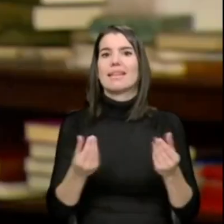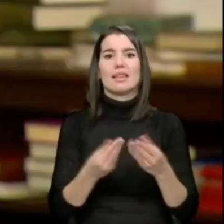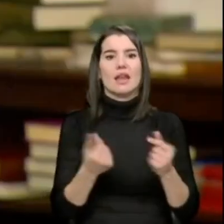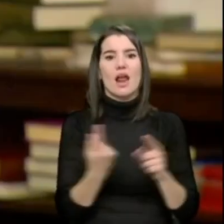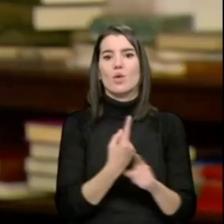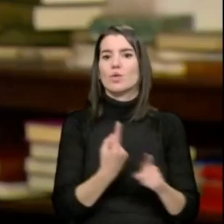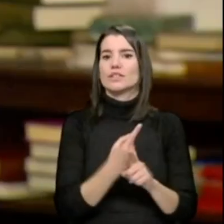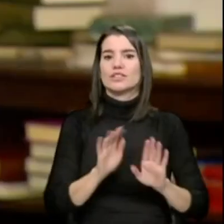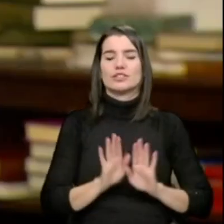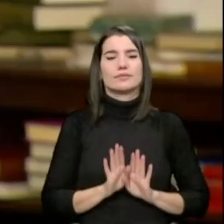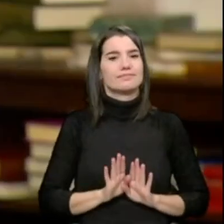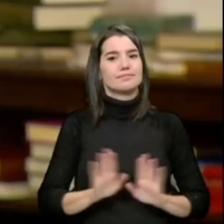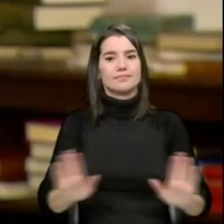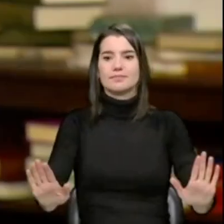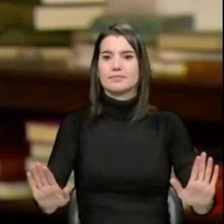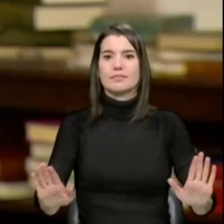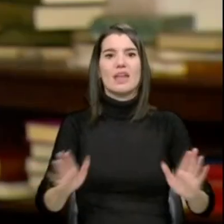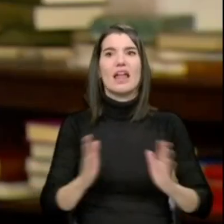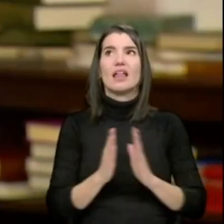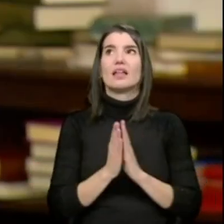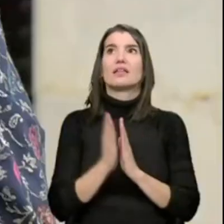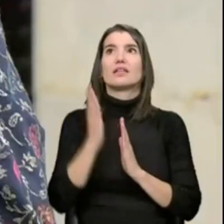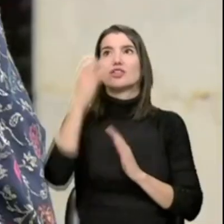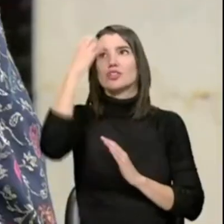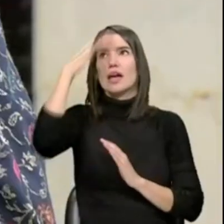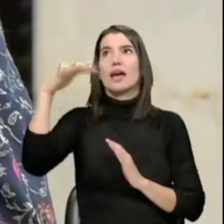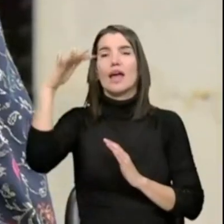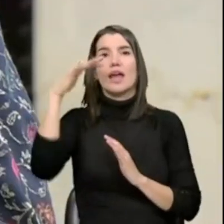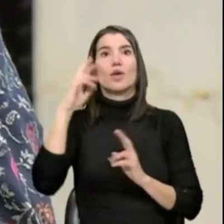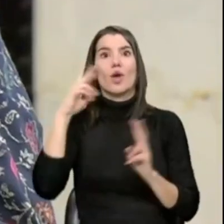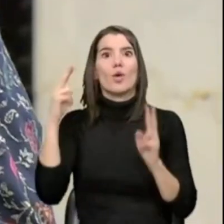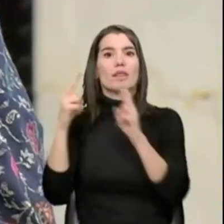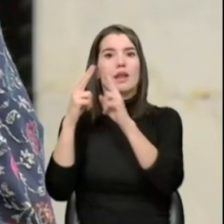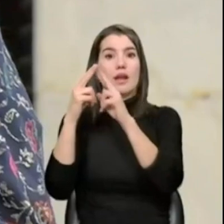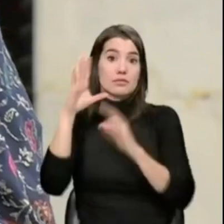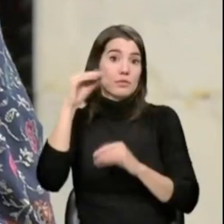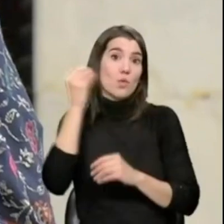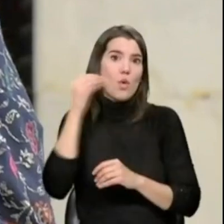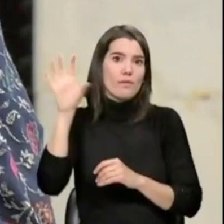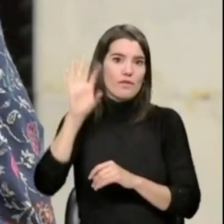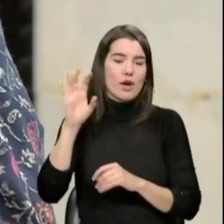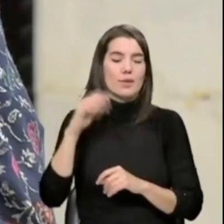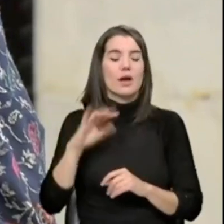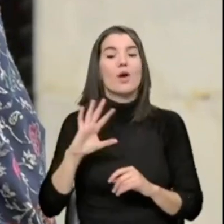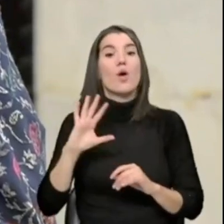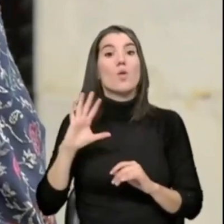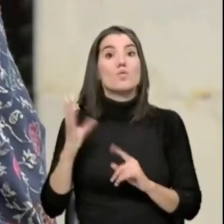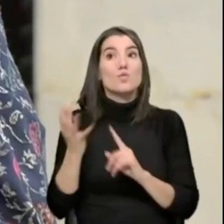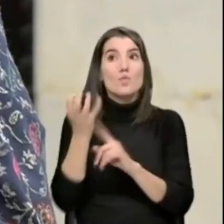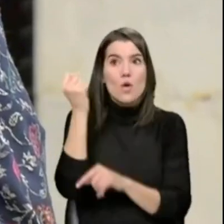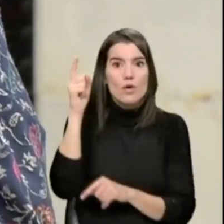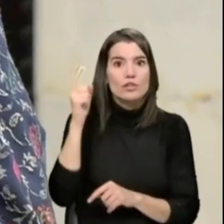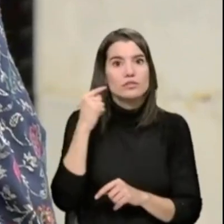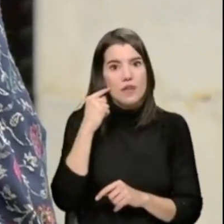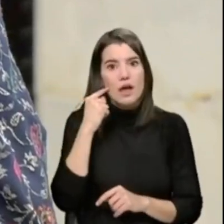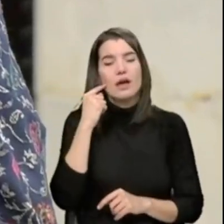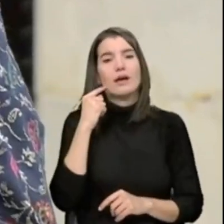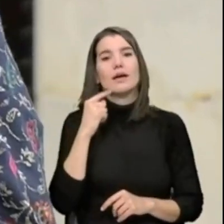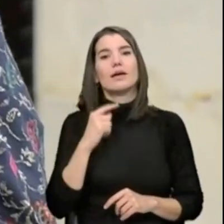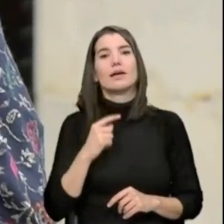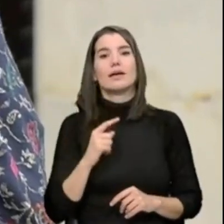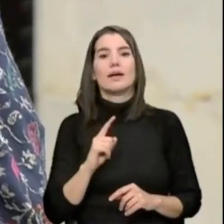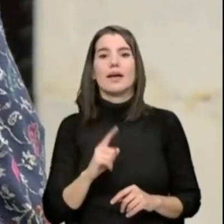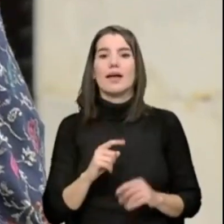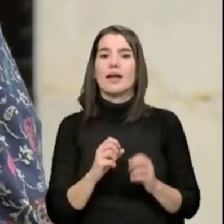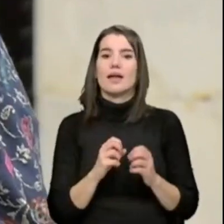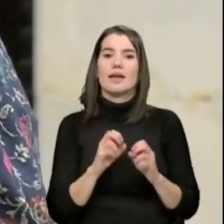e encontrar o reino de Deus, que nós não sabemos como é que é, mas quando nós conseguimos chegar, é um mar